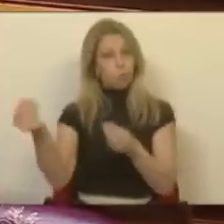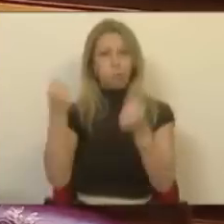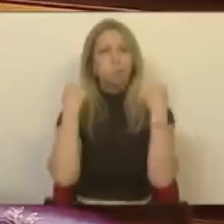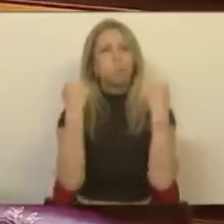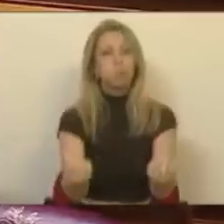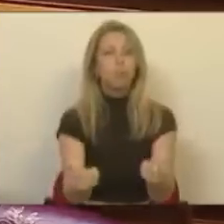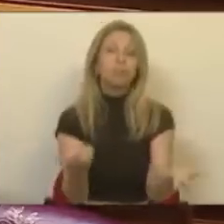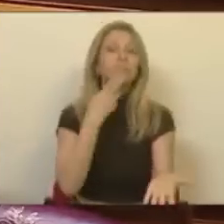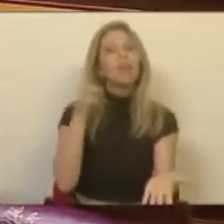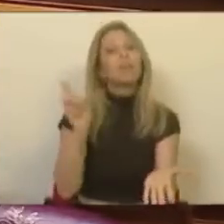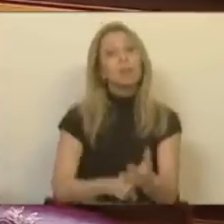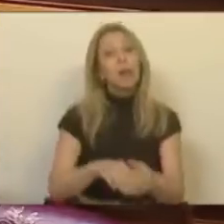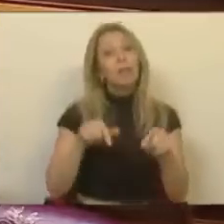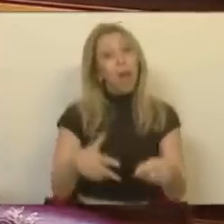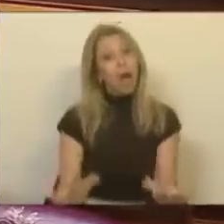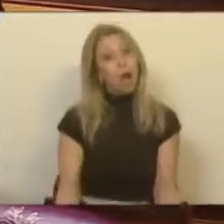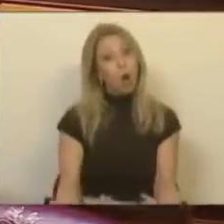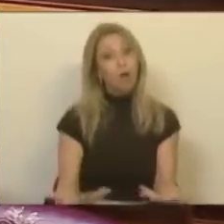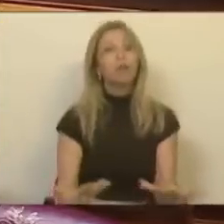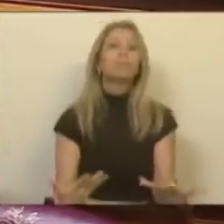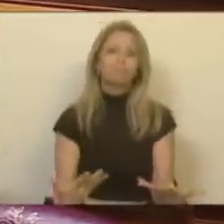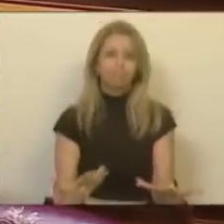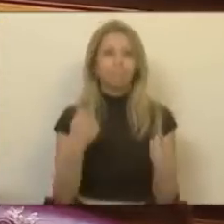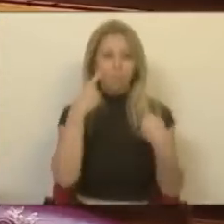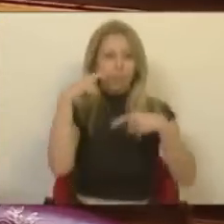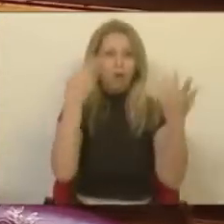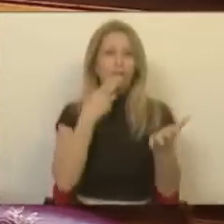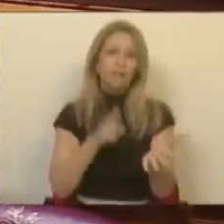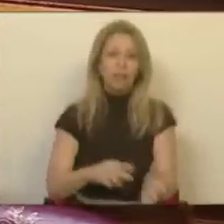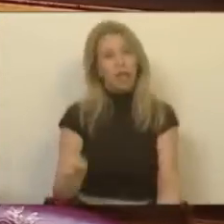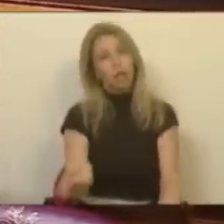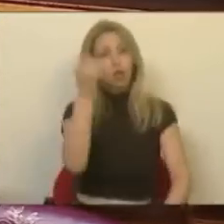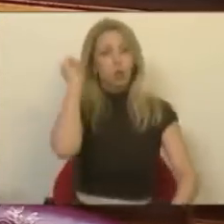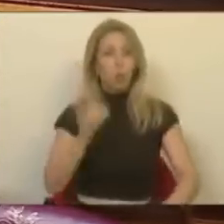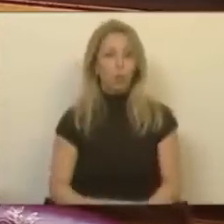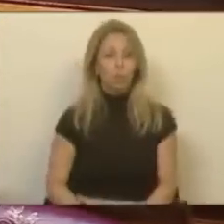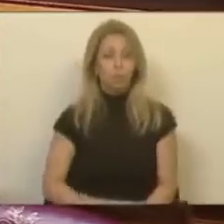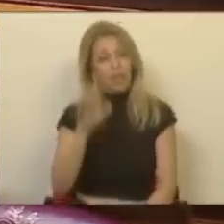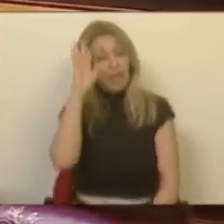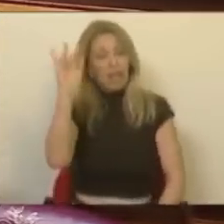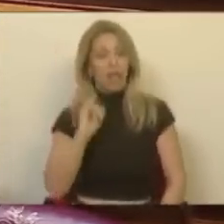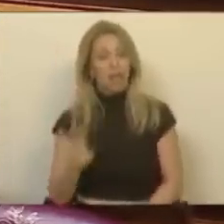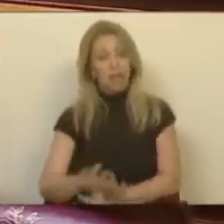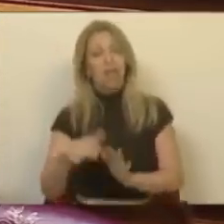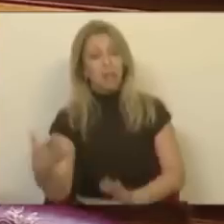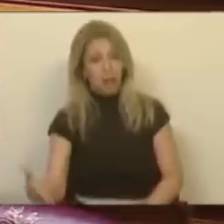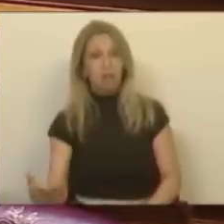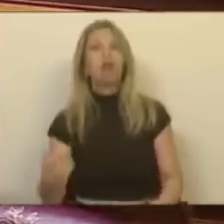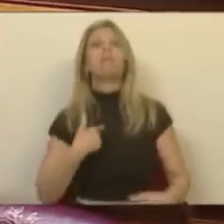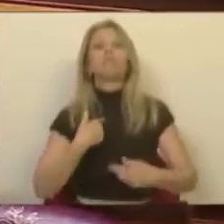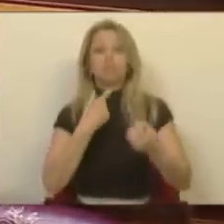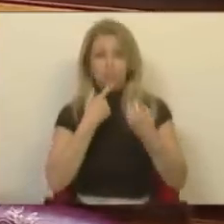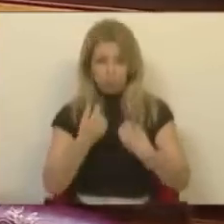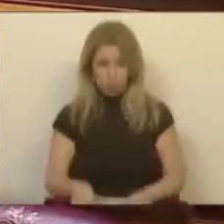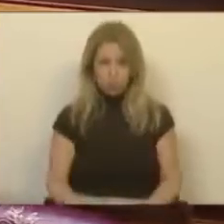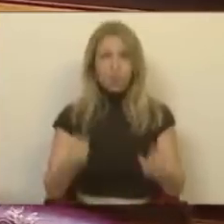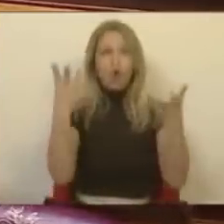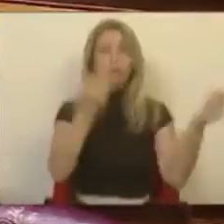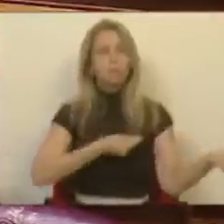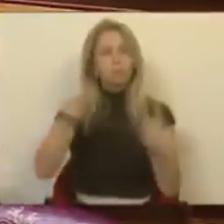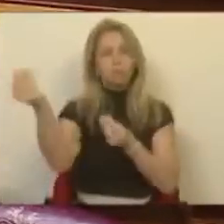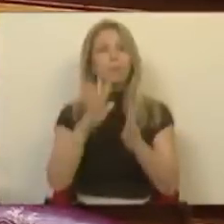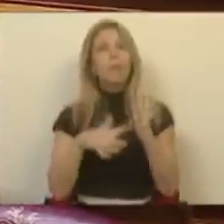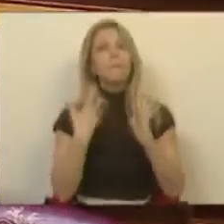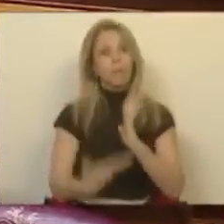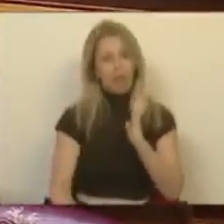desmente aquela que era a convicção fino da direita não só fomos capazes de apresentar um plano como fomos o primeiro a